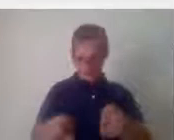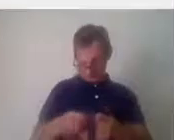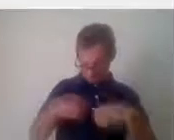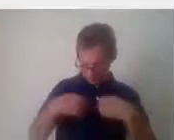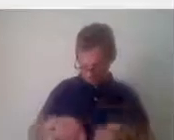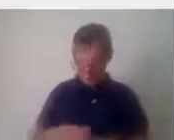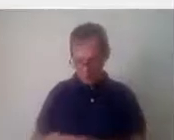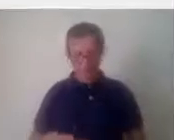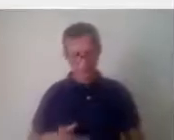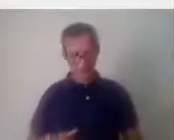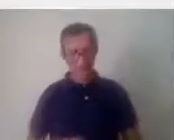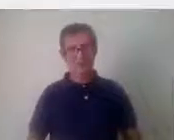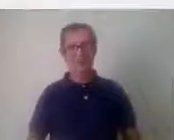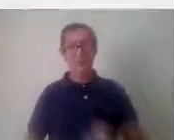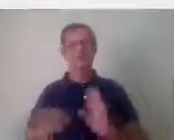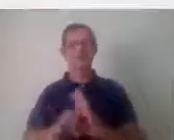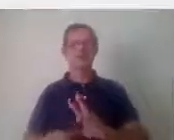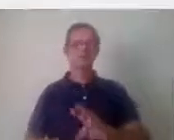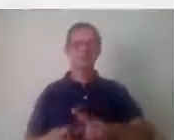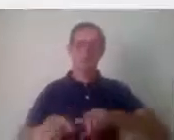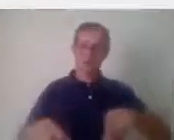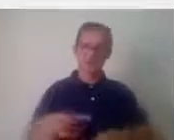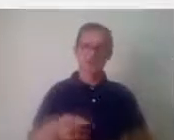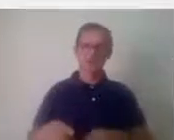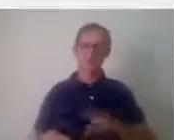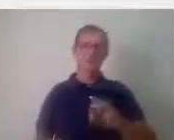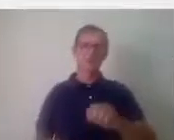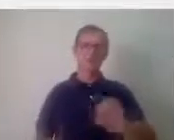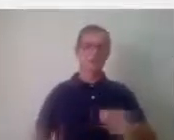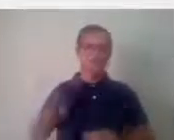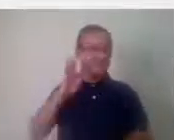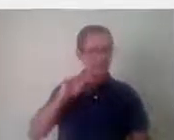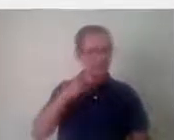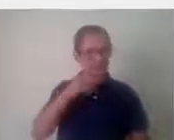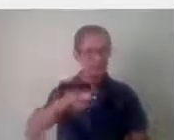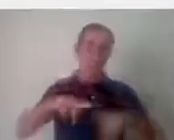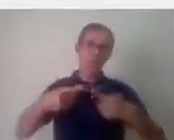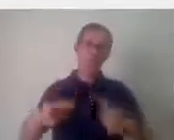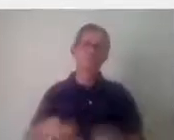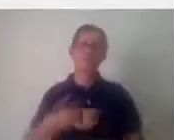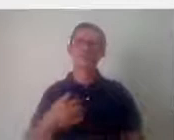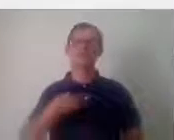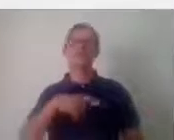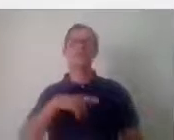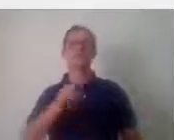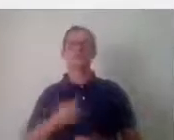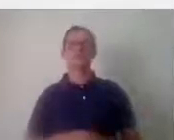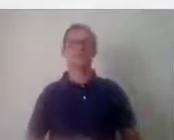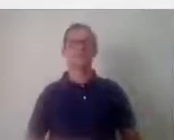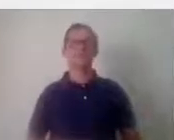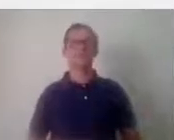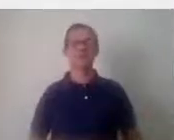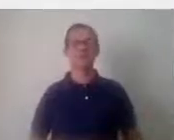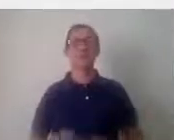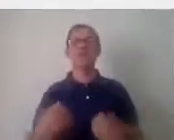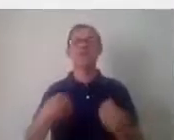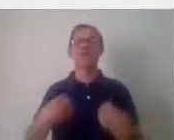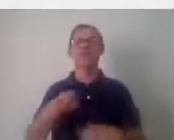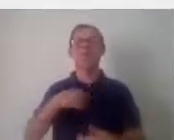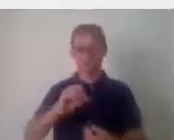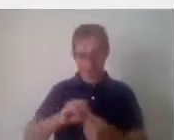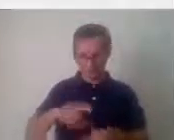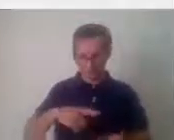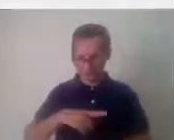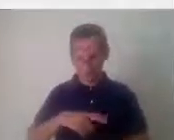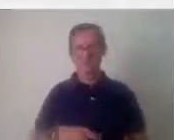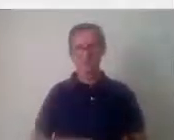vai precisar saber da variação do seu θ. Beleza, professora? Então, eu tenho que... Como que eu vou fazer isso? Você tem